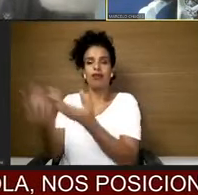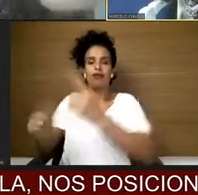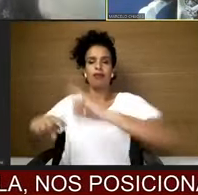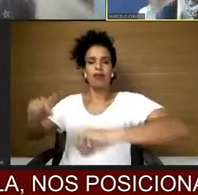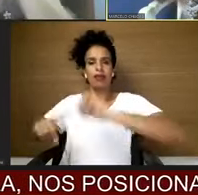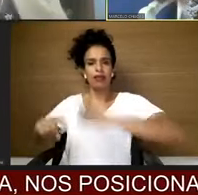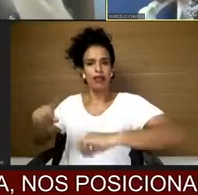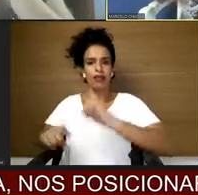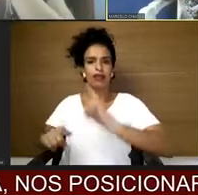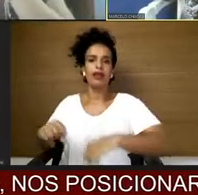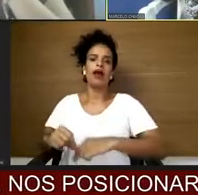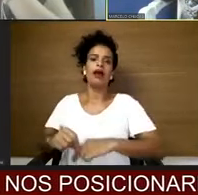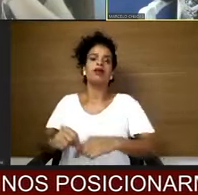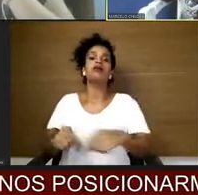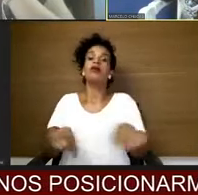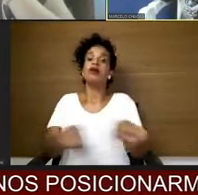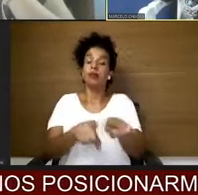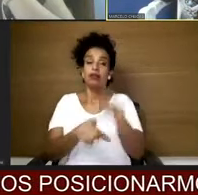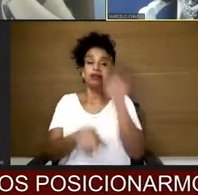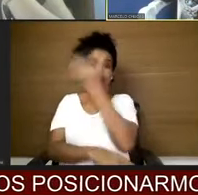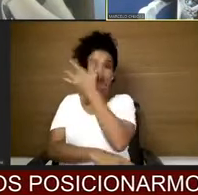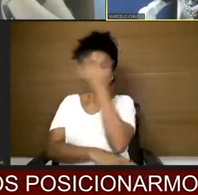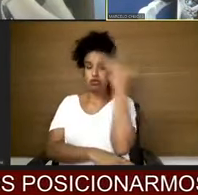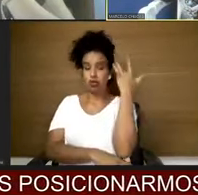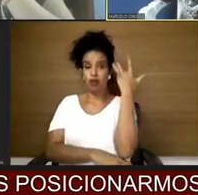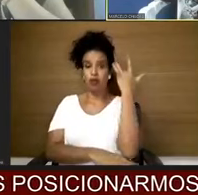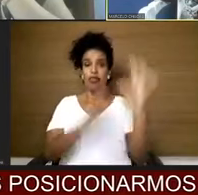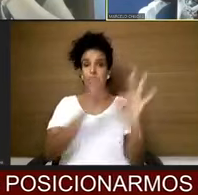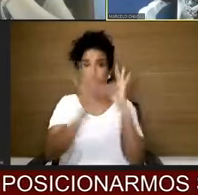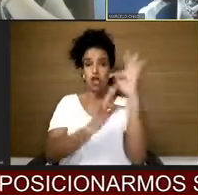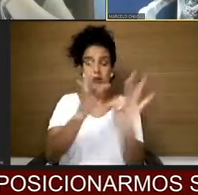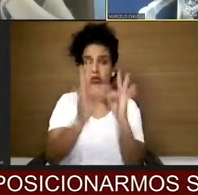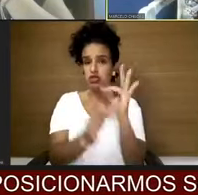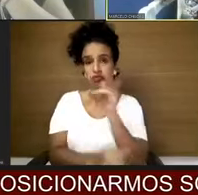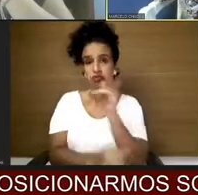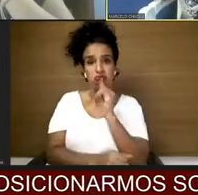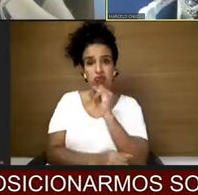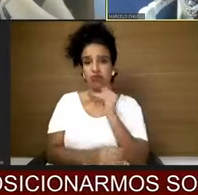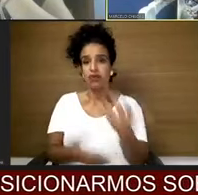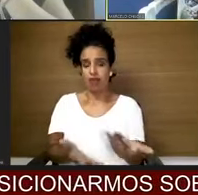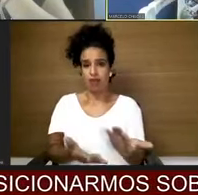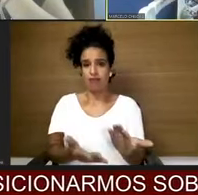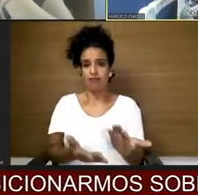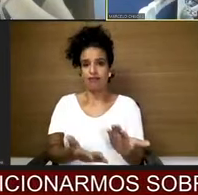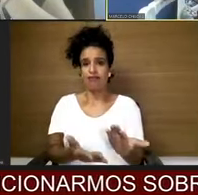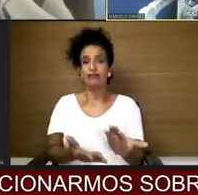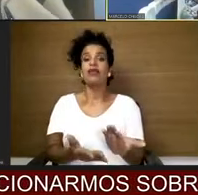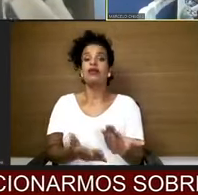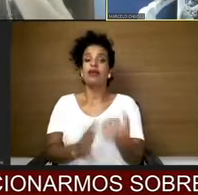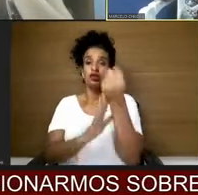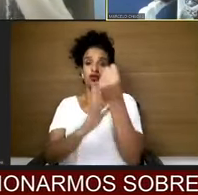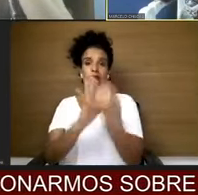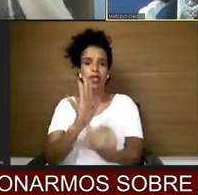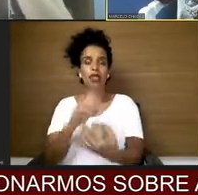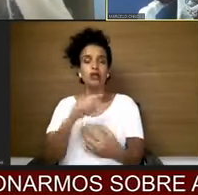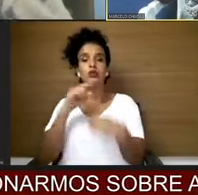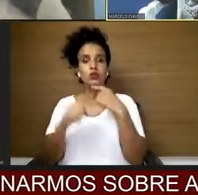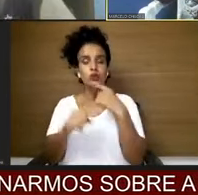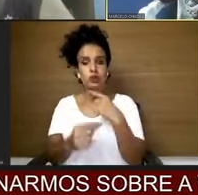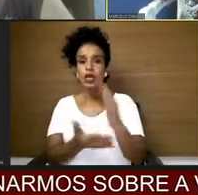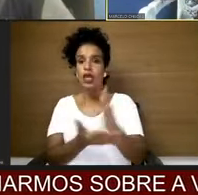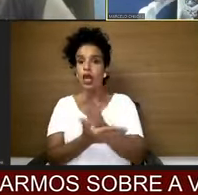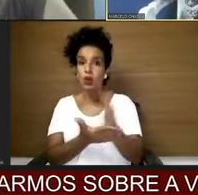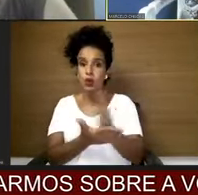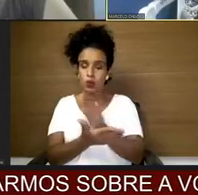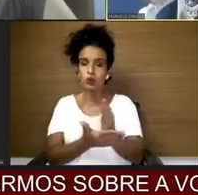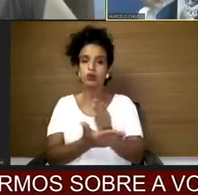às tecnologias que são necessárias para o ensino à distância, esclarecer dúvidas, enfim, esses profissionais estão na permanência.